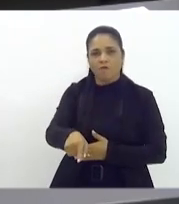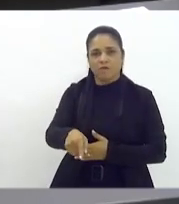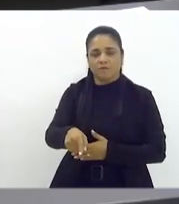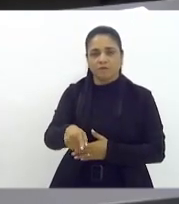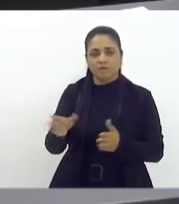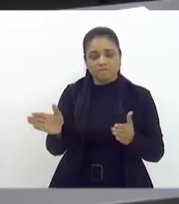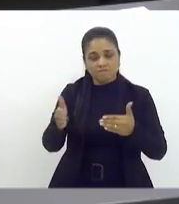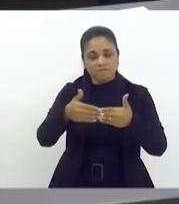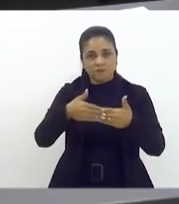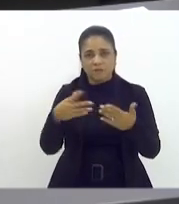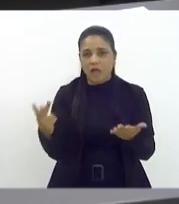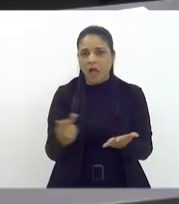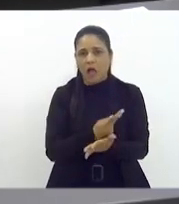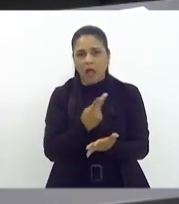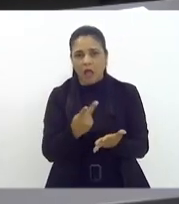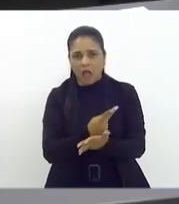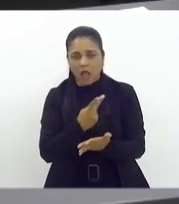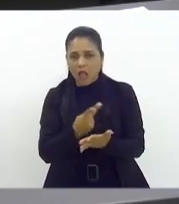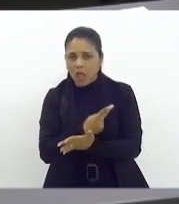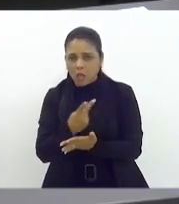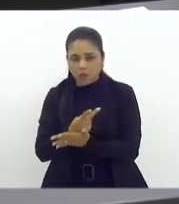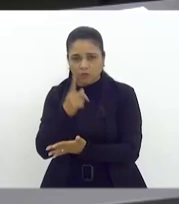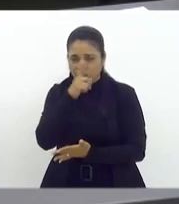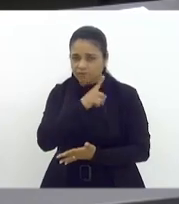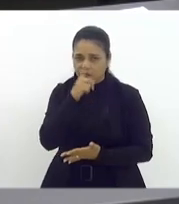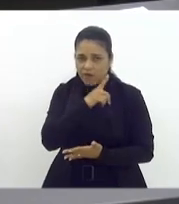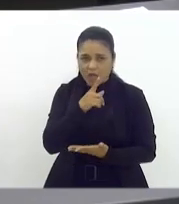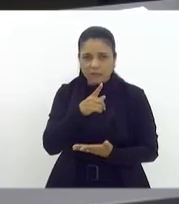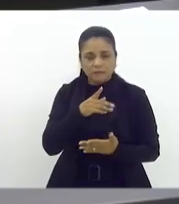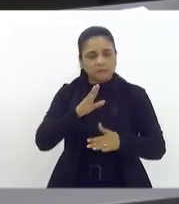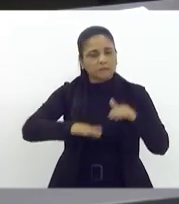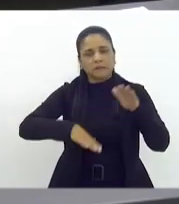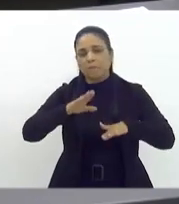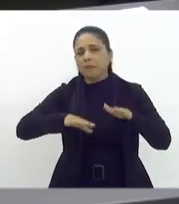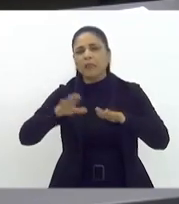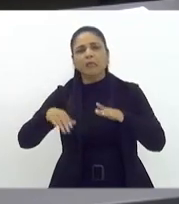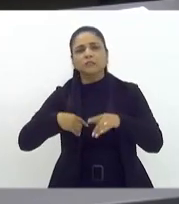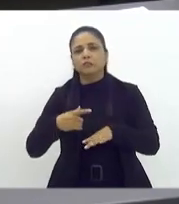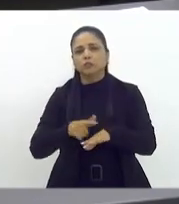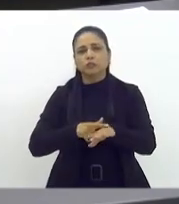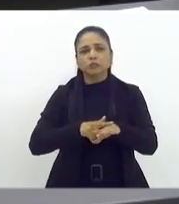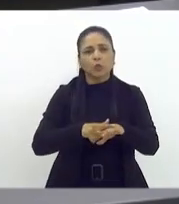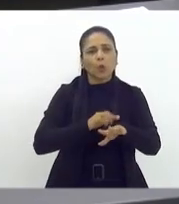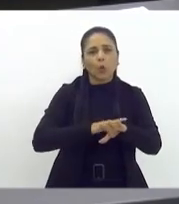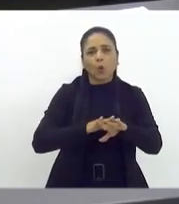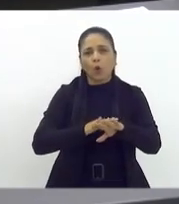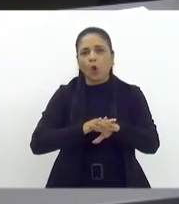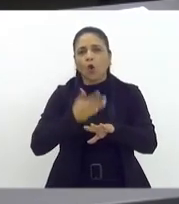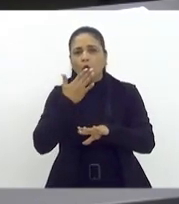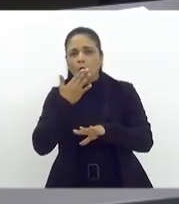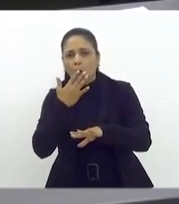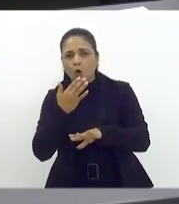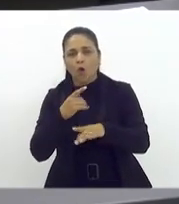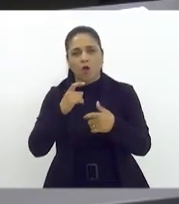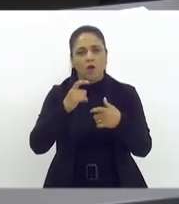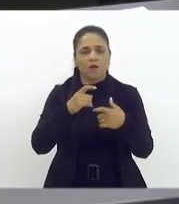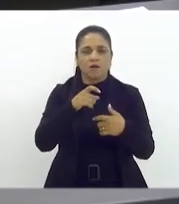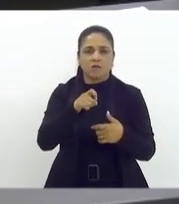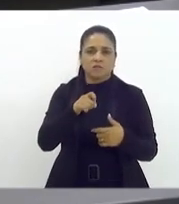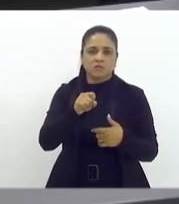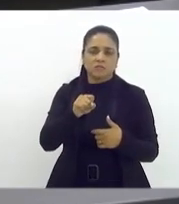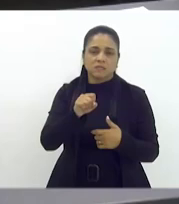erros independentemente da cor do sexo e por aí vai e muito importante que